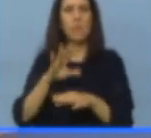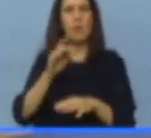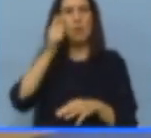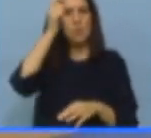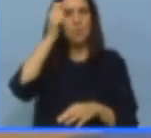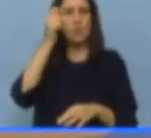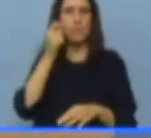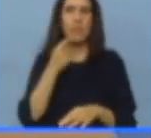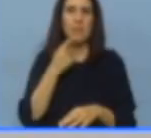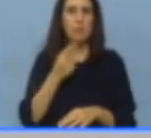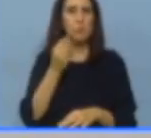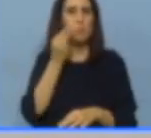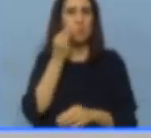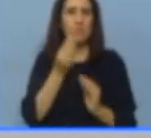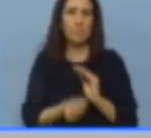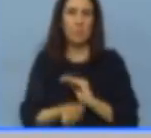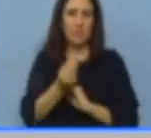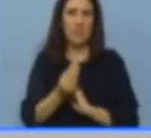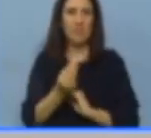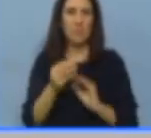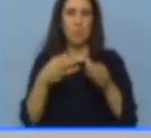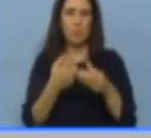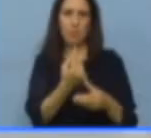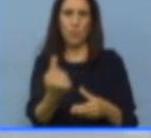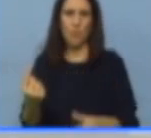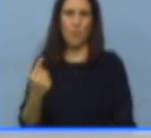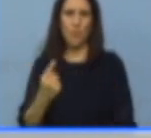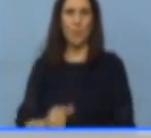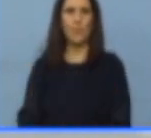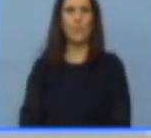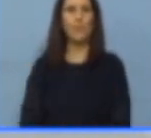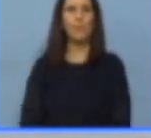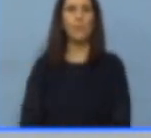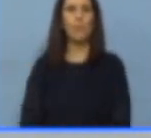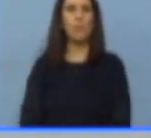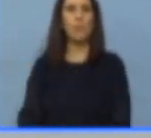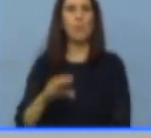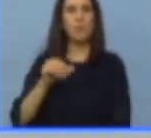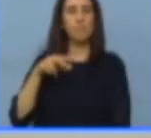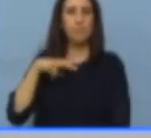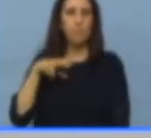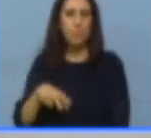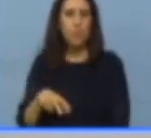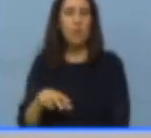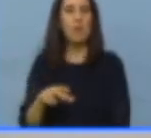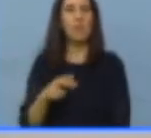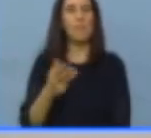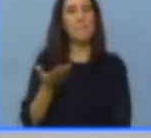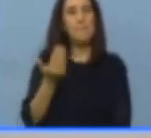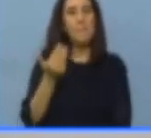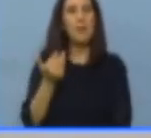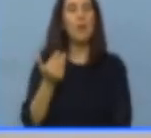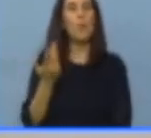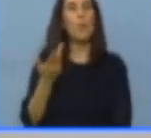as peculiaridades de cada grupo. Tardará a isso a acontecer cá em Portugal ou espera ainda conseguir concretizar no seu